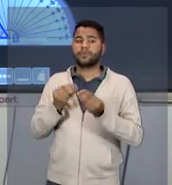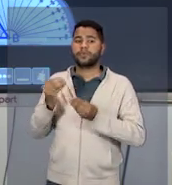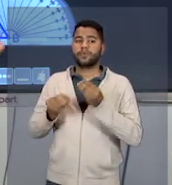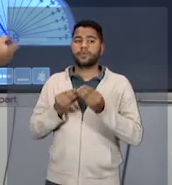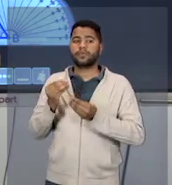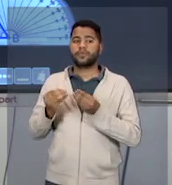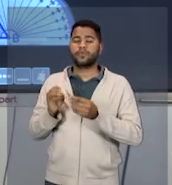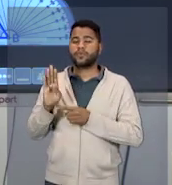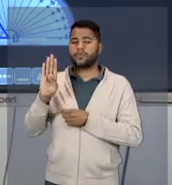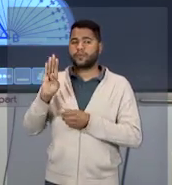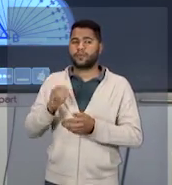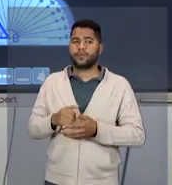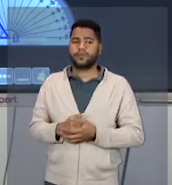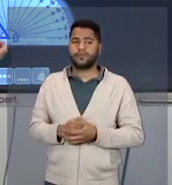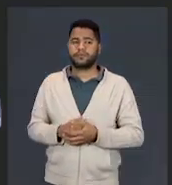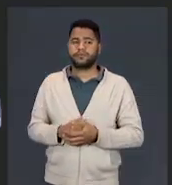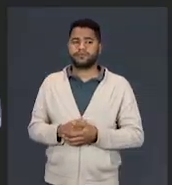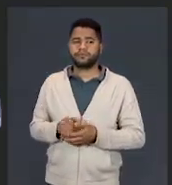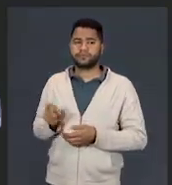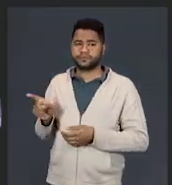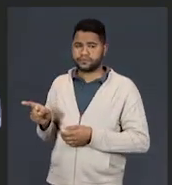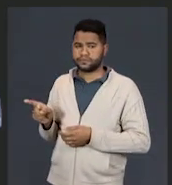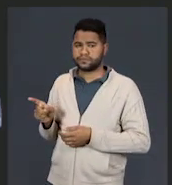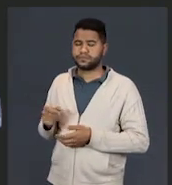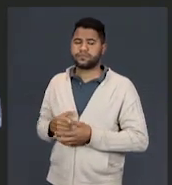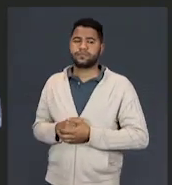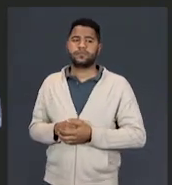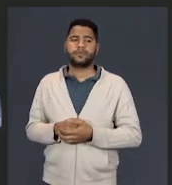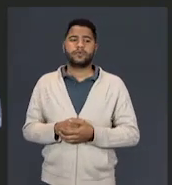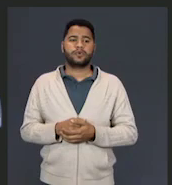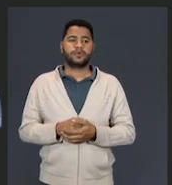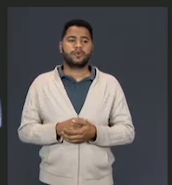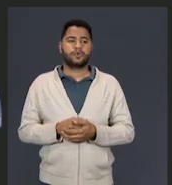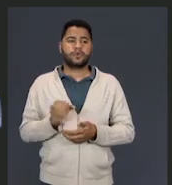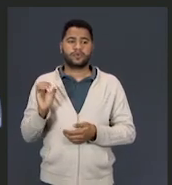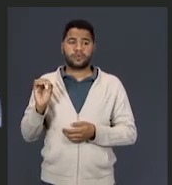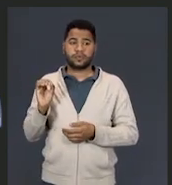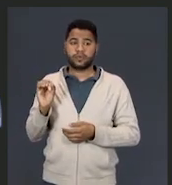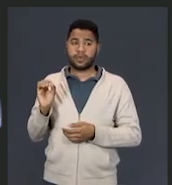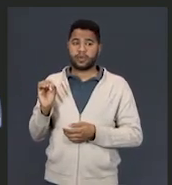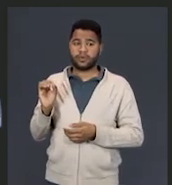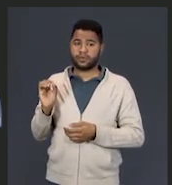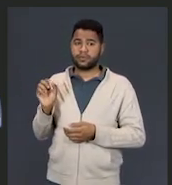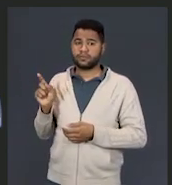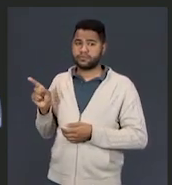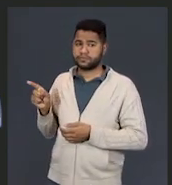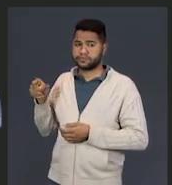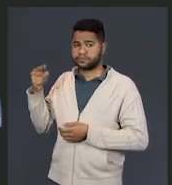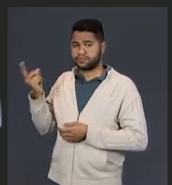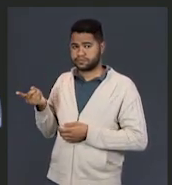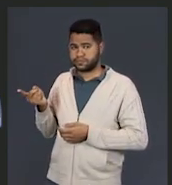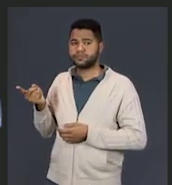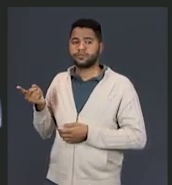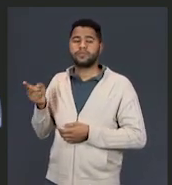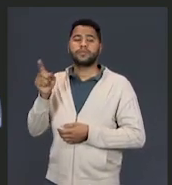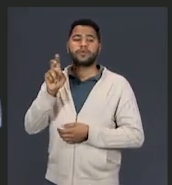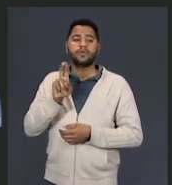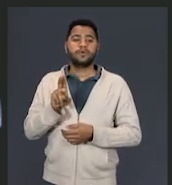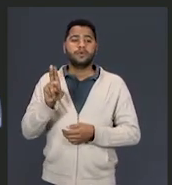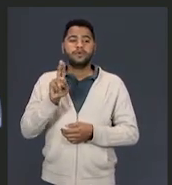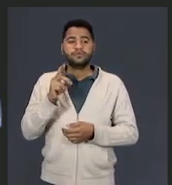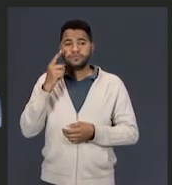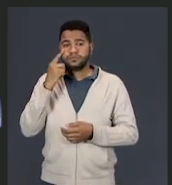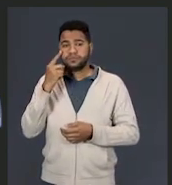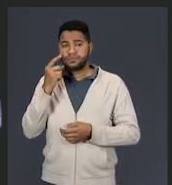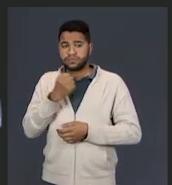ângulo B agora? Então o B está aqui e o zero agora está do lado de fora. Então eu vou olhar os números